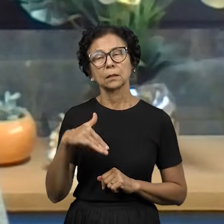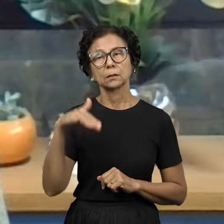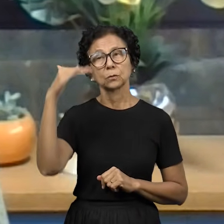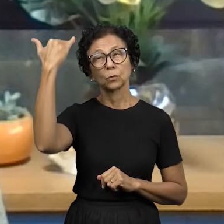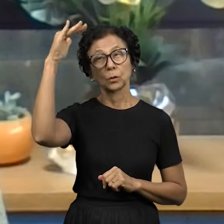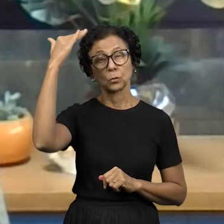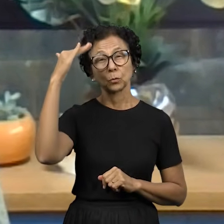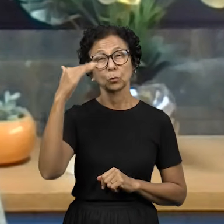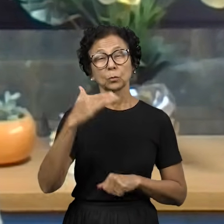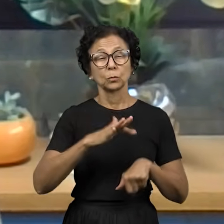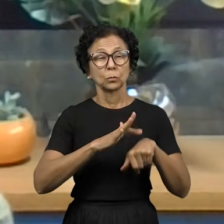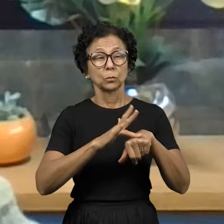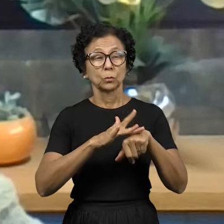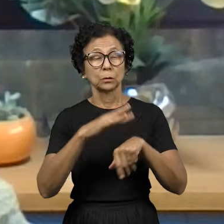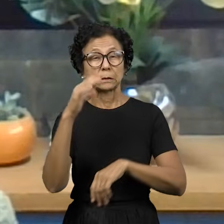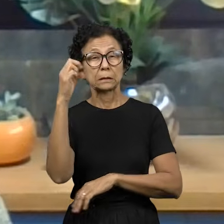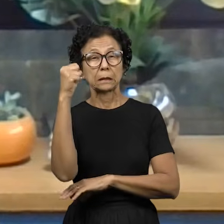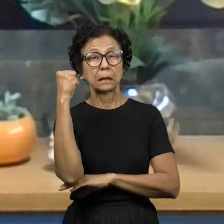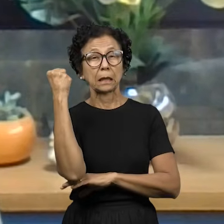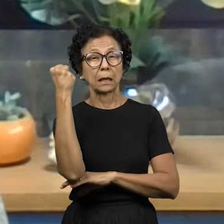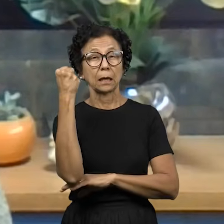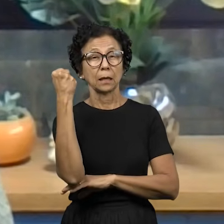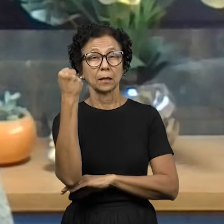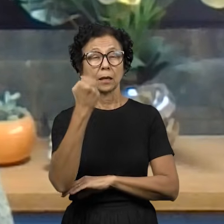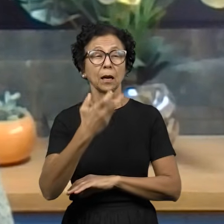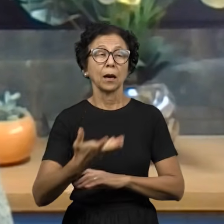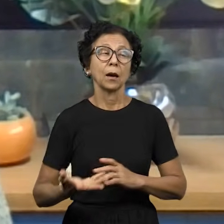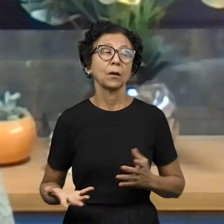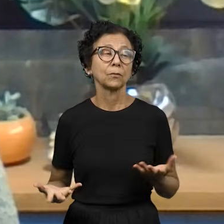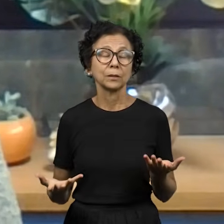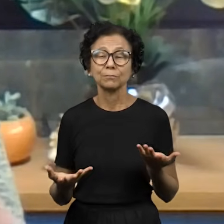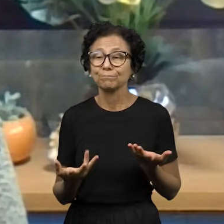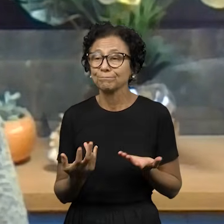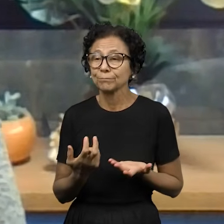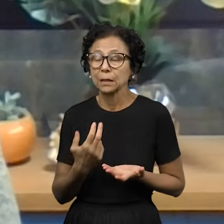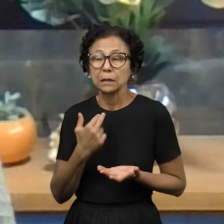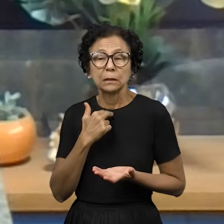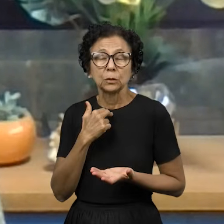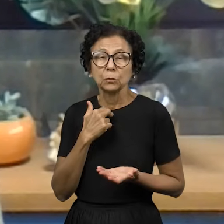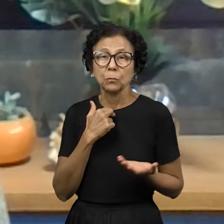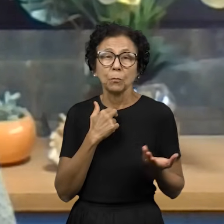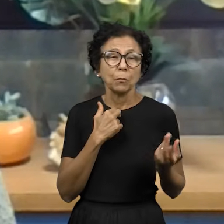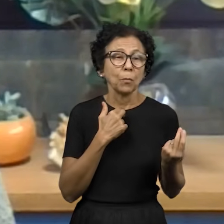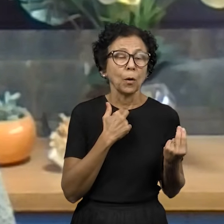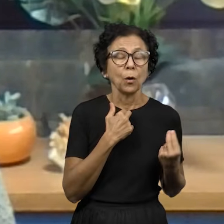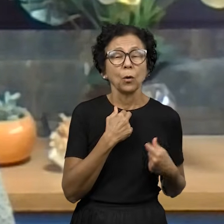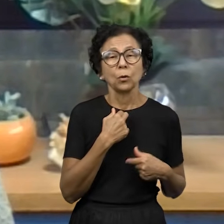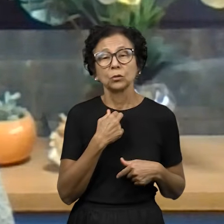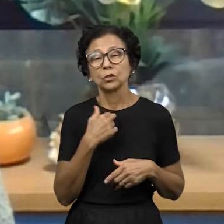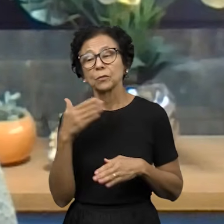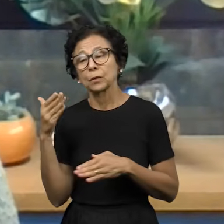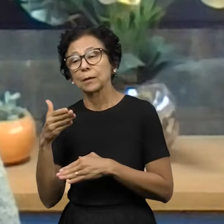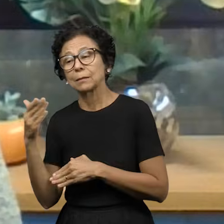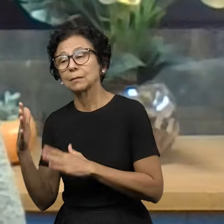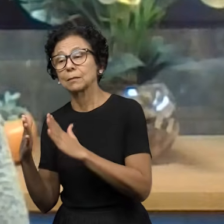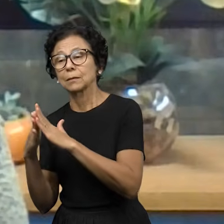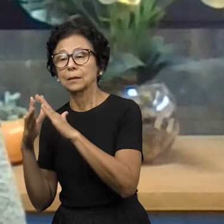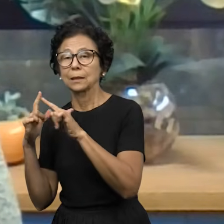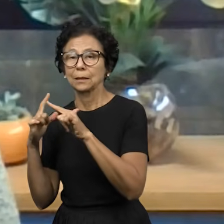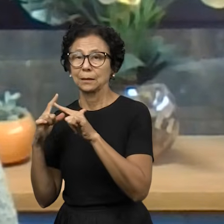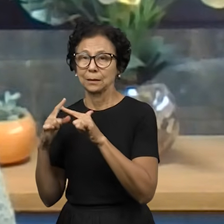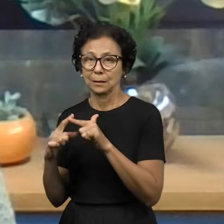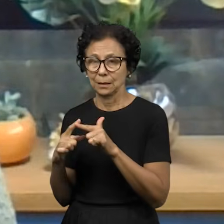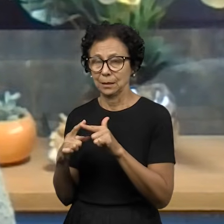doenças graves, doenças incapacitantes, no sentido de que não podem estar indo tanto à igreja. Mas